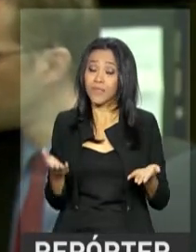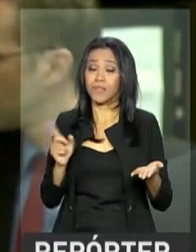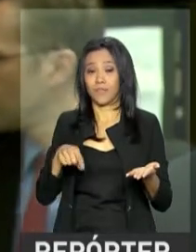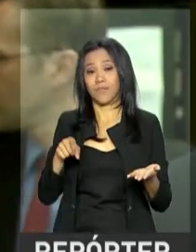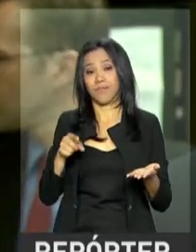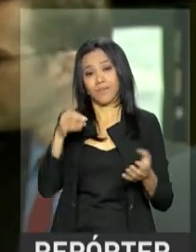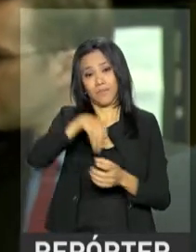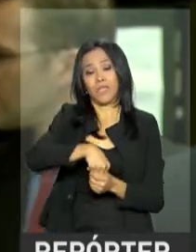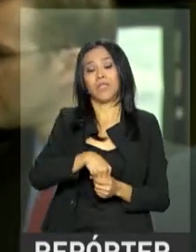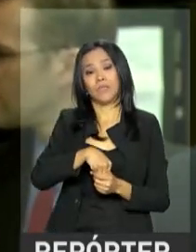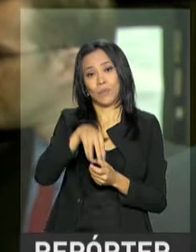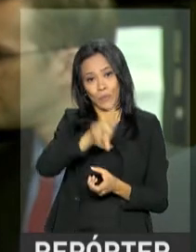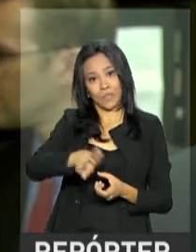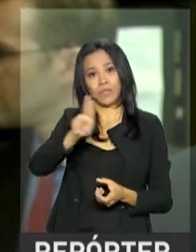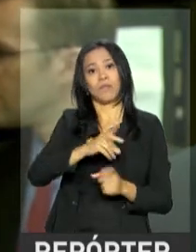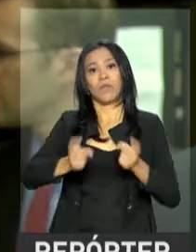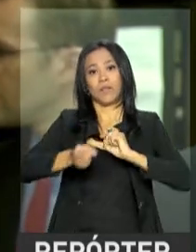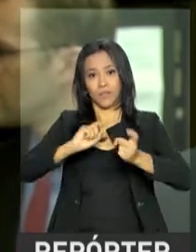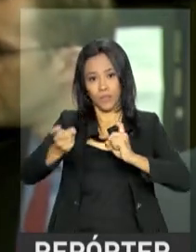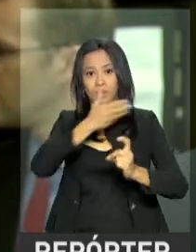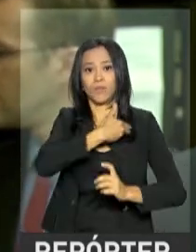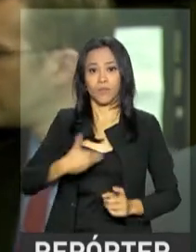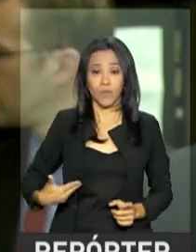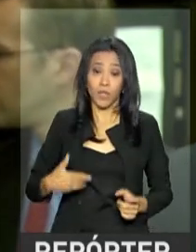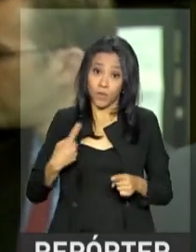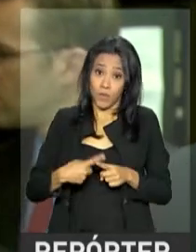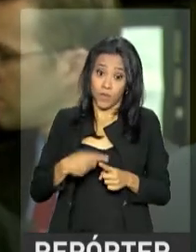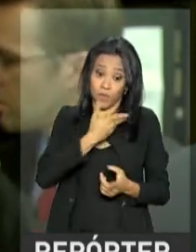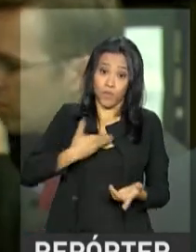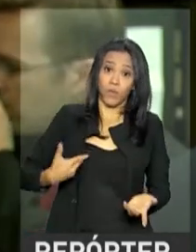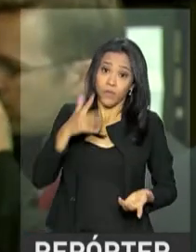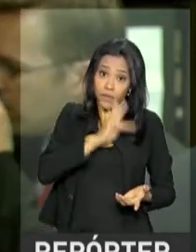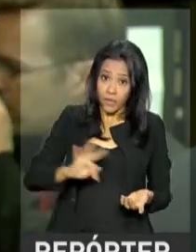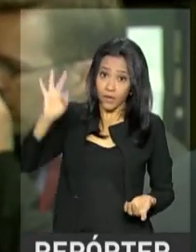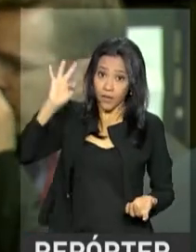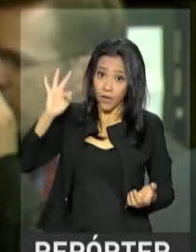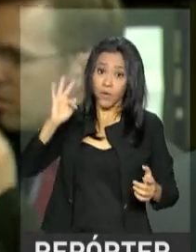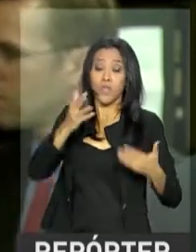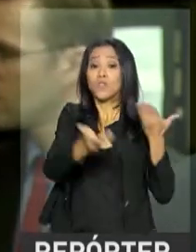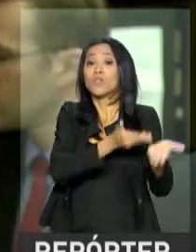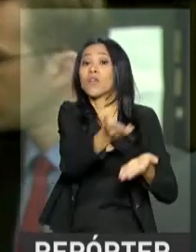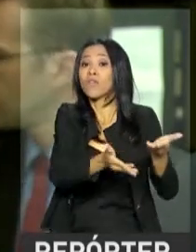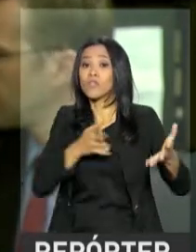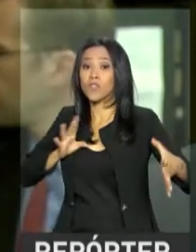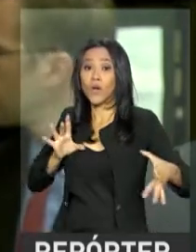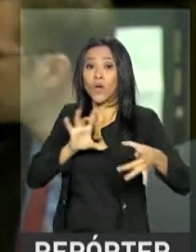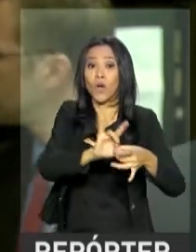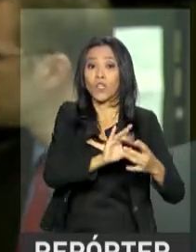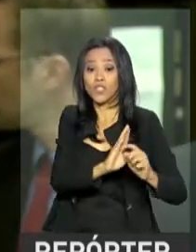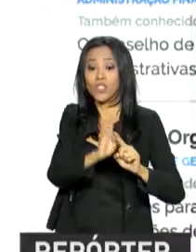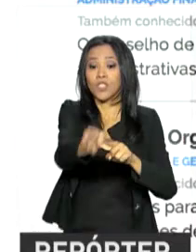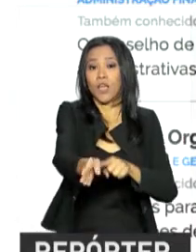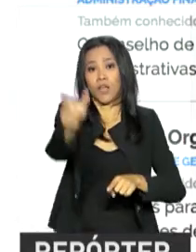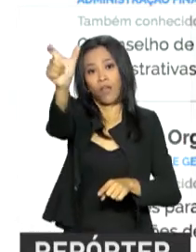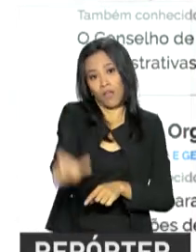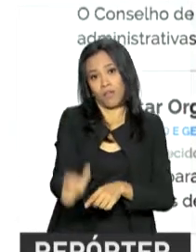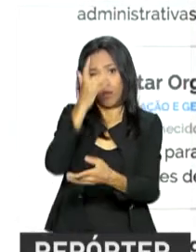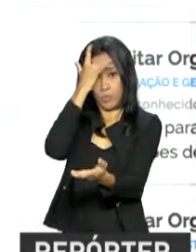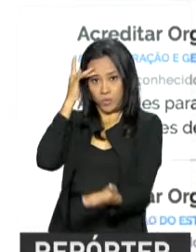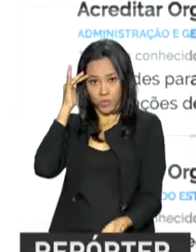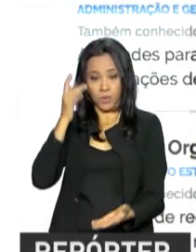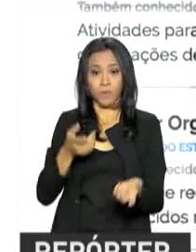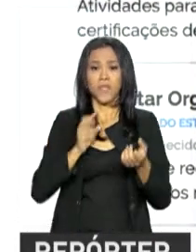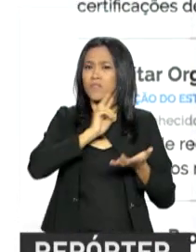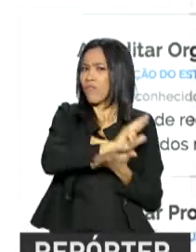administração pública primeiro porque conta coloca o governo federal e os serviços públicos em contato direto com o cidadão são vários